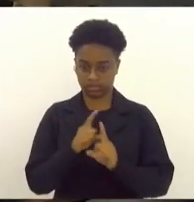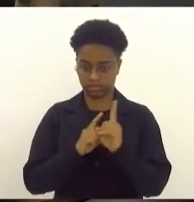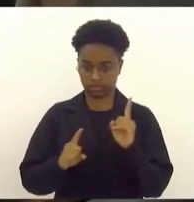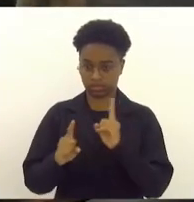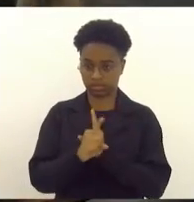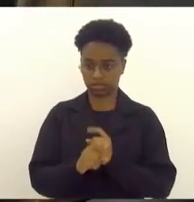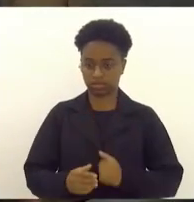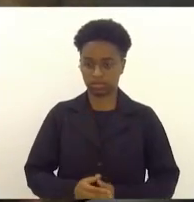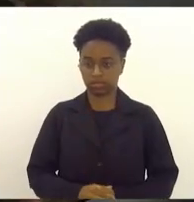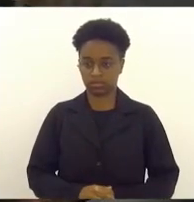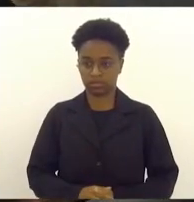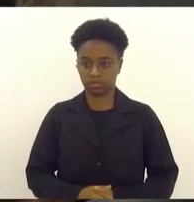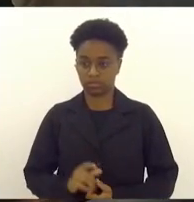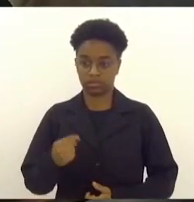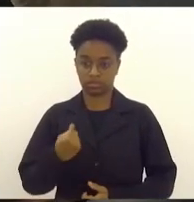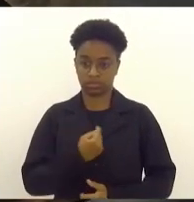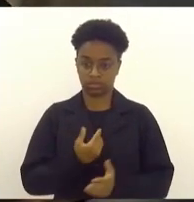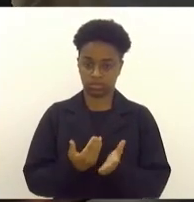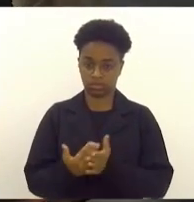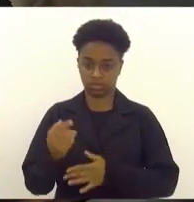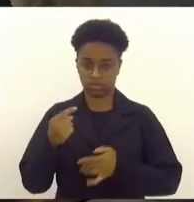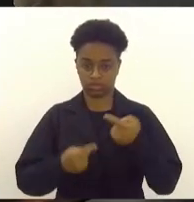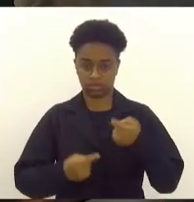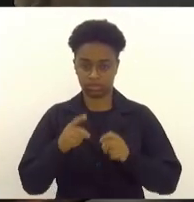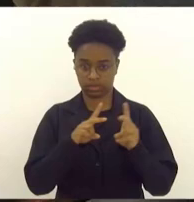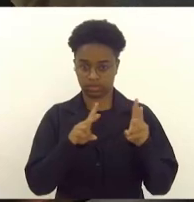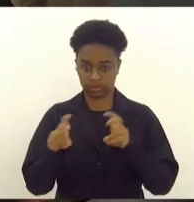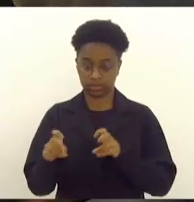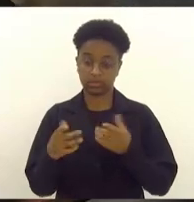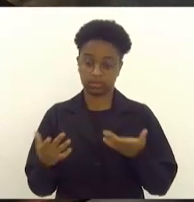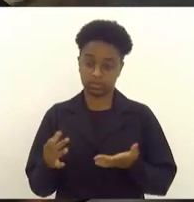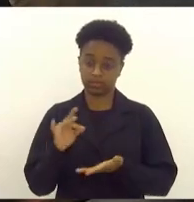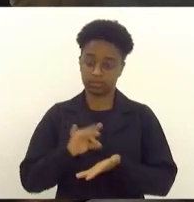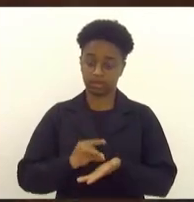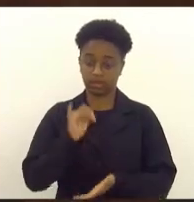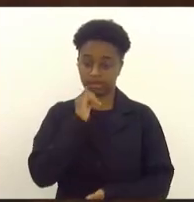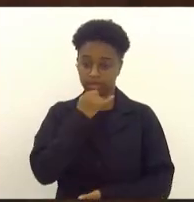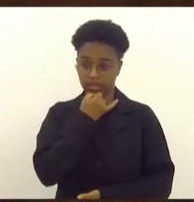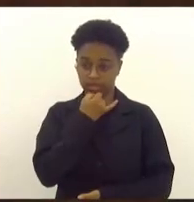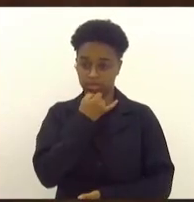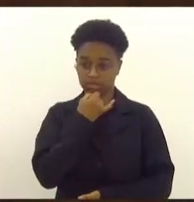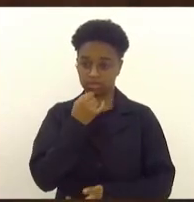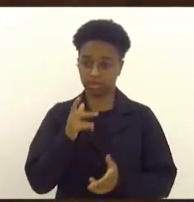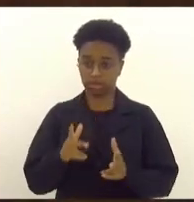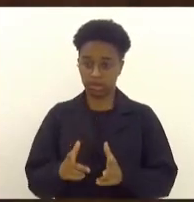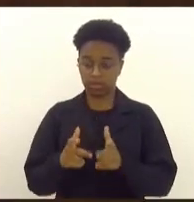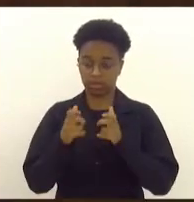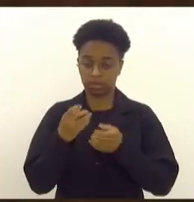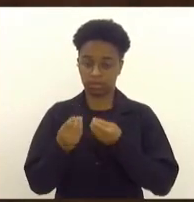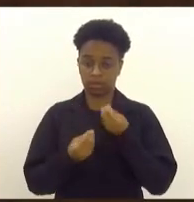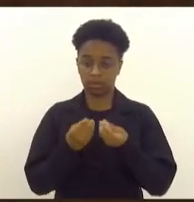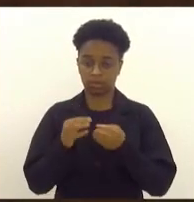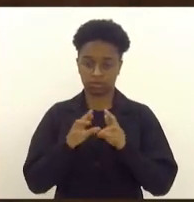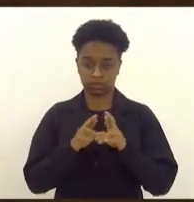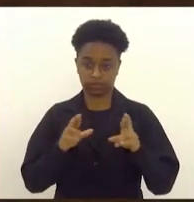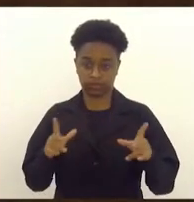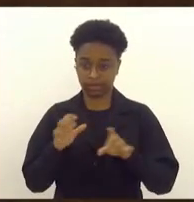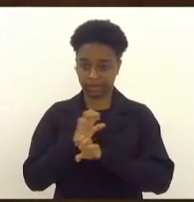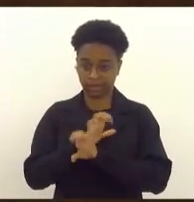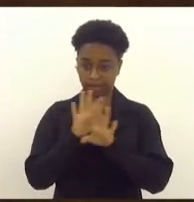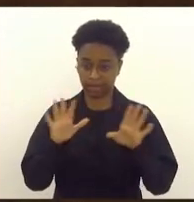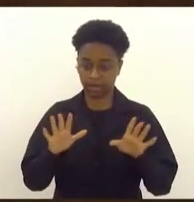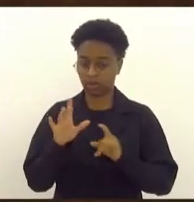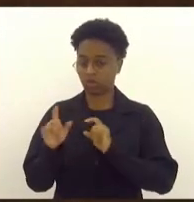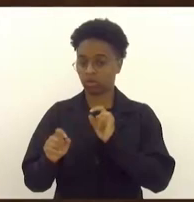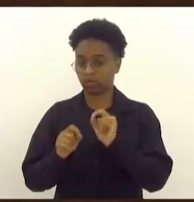já que a gente entrou essa Seara foi realmente muito triste ver a diferença Clara entre quem o que é